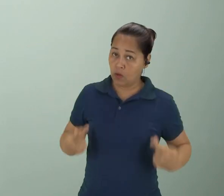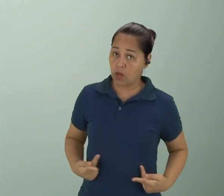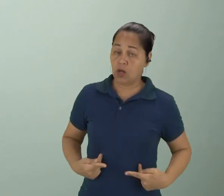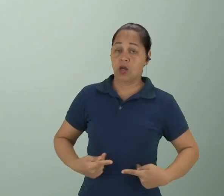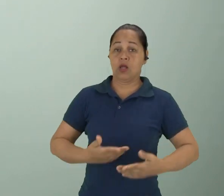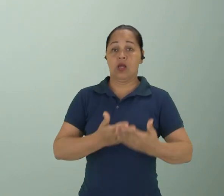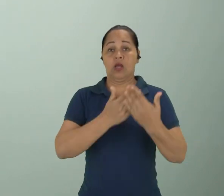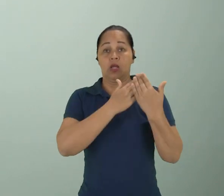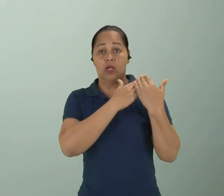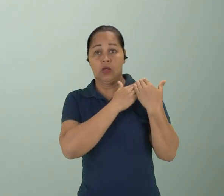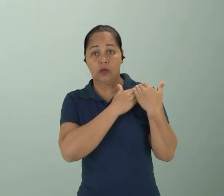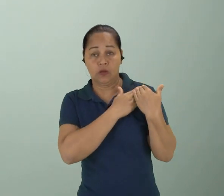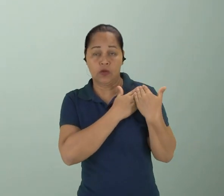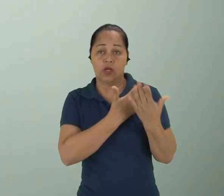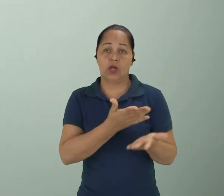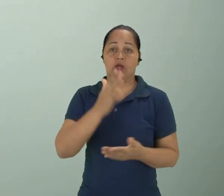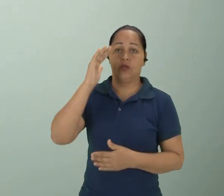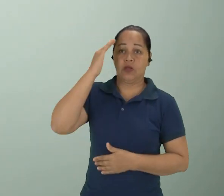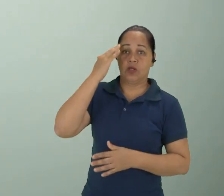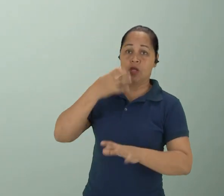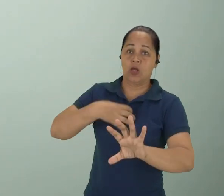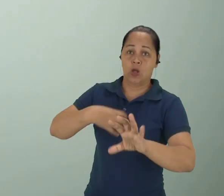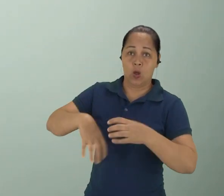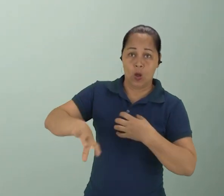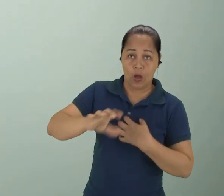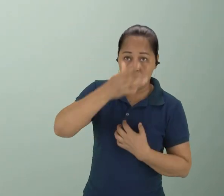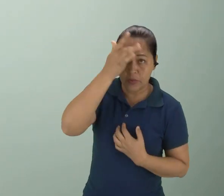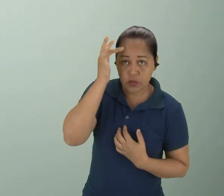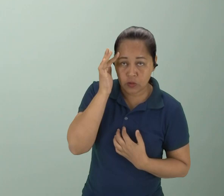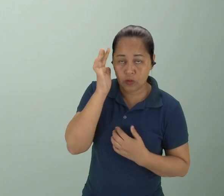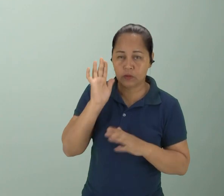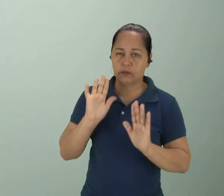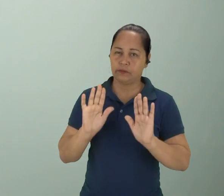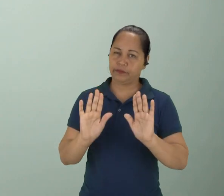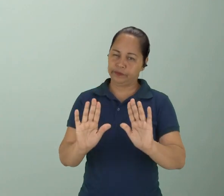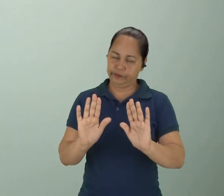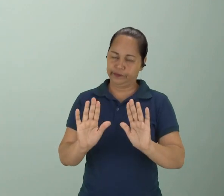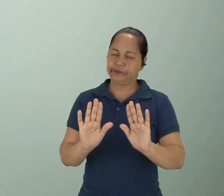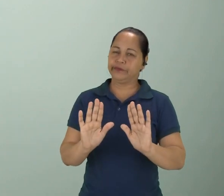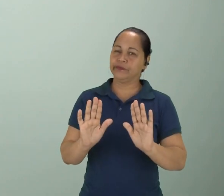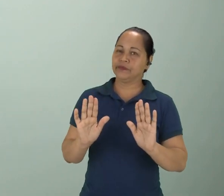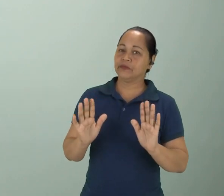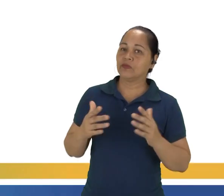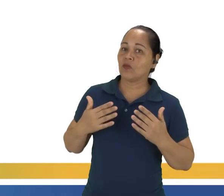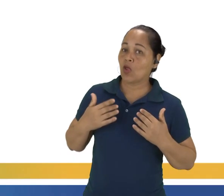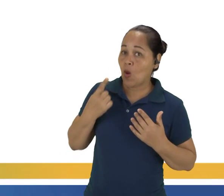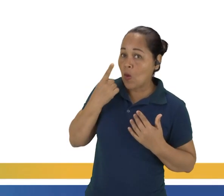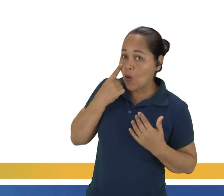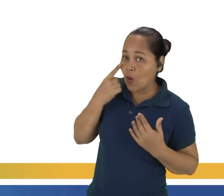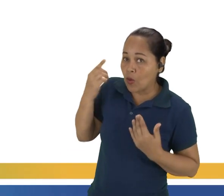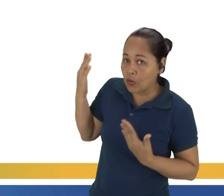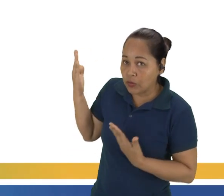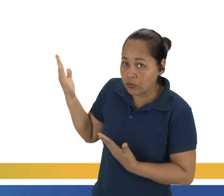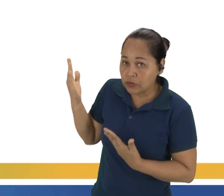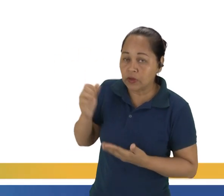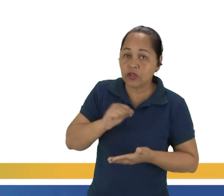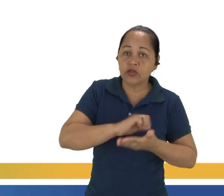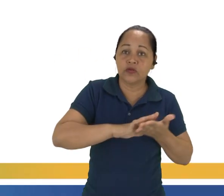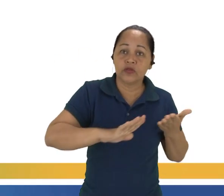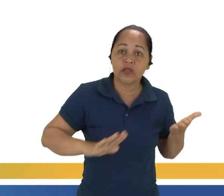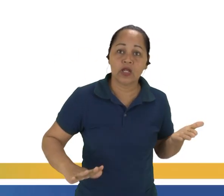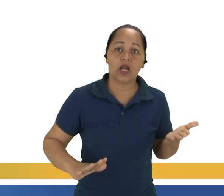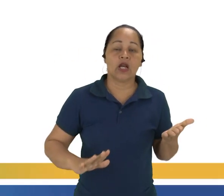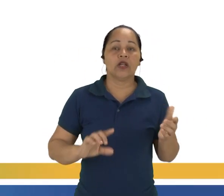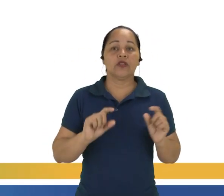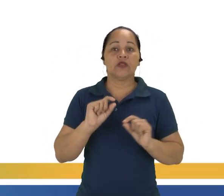para vocês visualizarem vamos para o nosso próximo tema a trago uma atividade para vocês ó a reforma